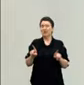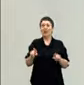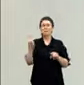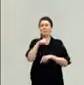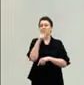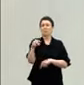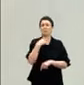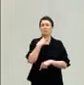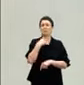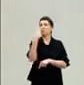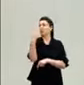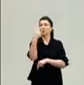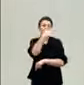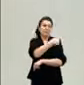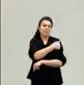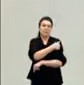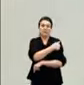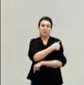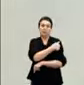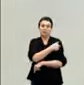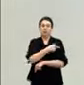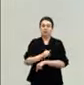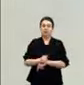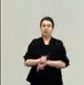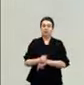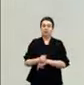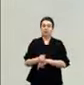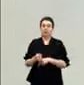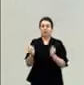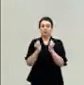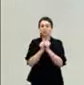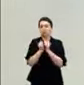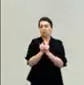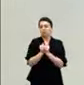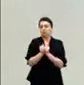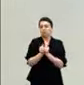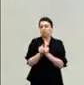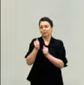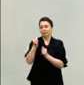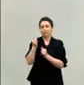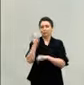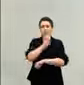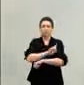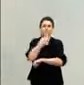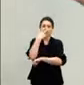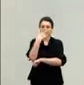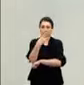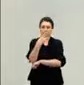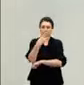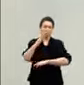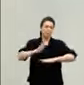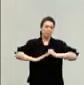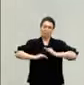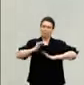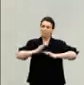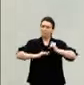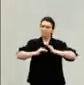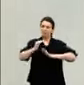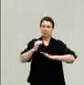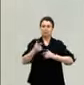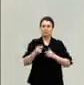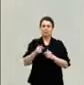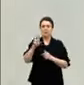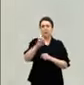Mas não faz mal, tá? Vocês podem tomar mais de uma vacina ao mesmo dia. Né? Essa prática, inclusive, é recomendada